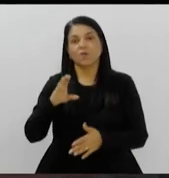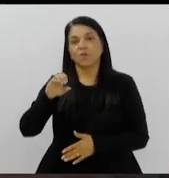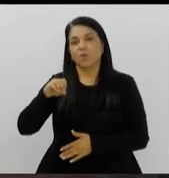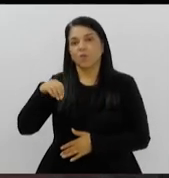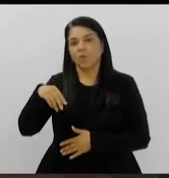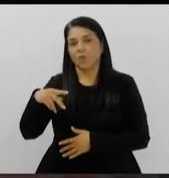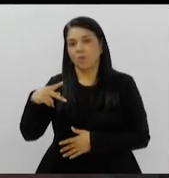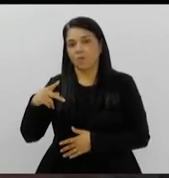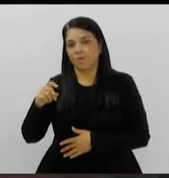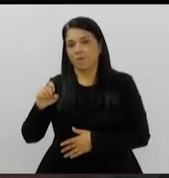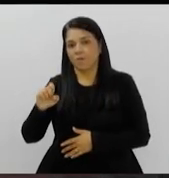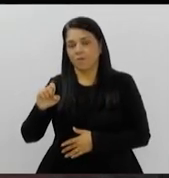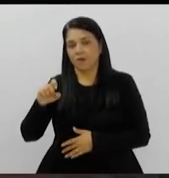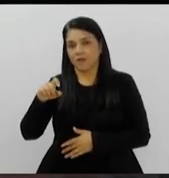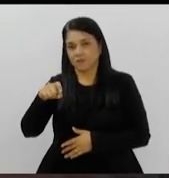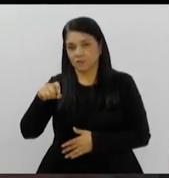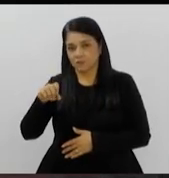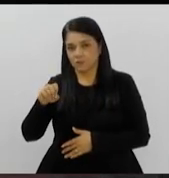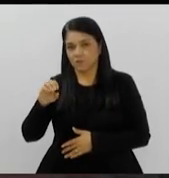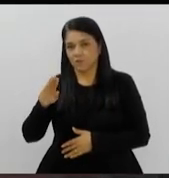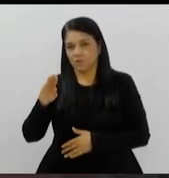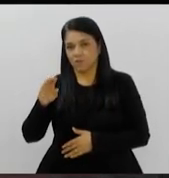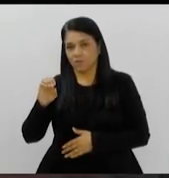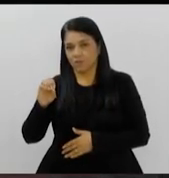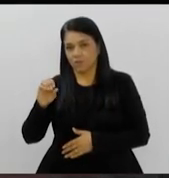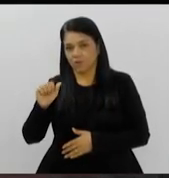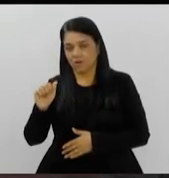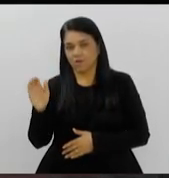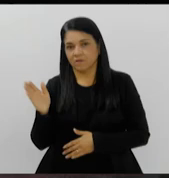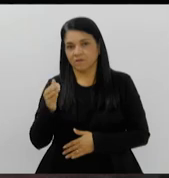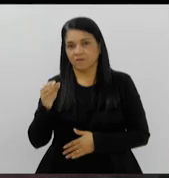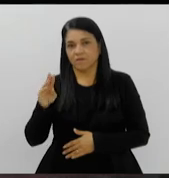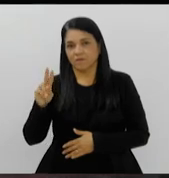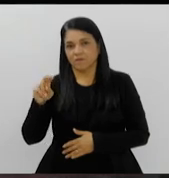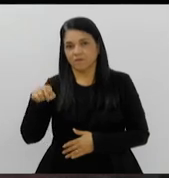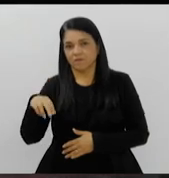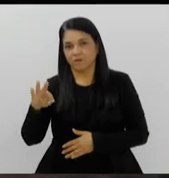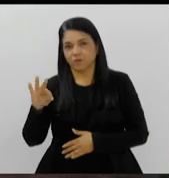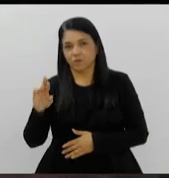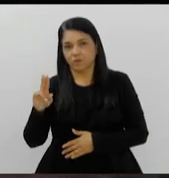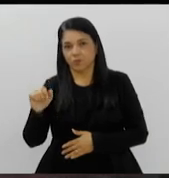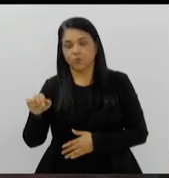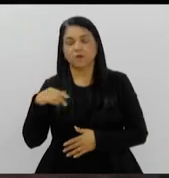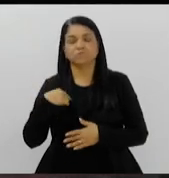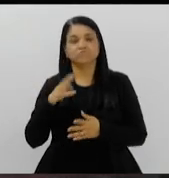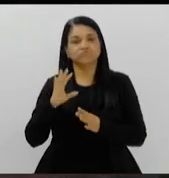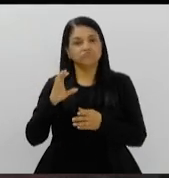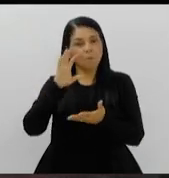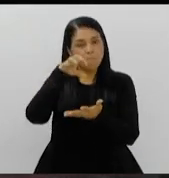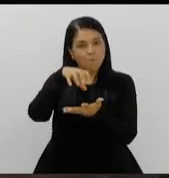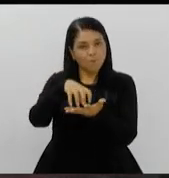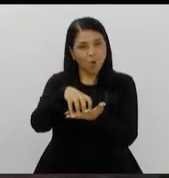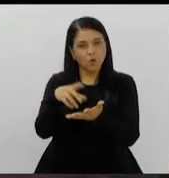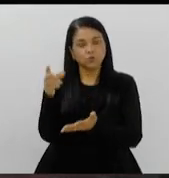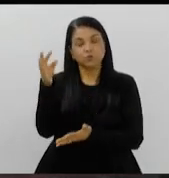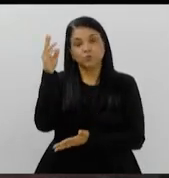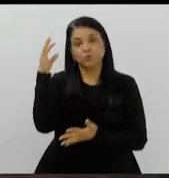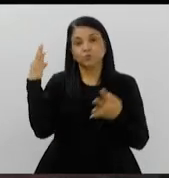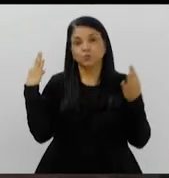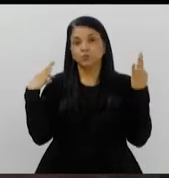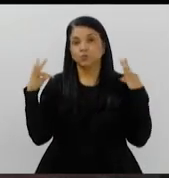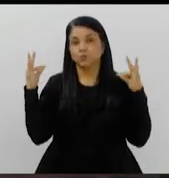Boa Ventura para que ele se torne um patrimônio histórico, cultural, imaterial e turístico do Estado do Rio de